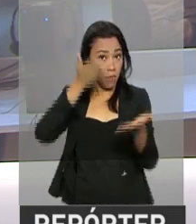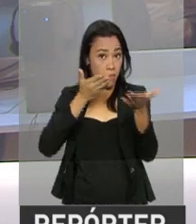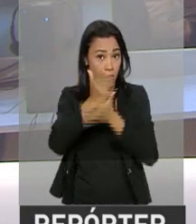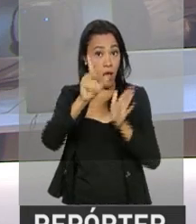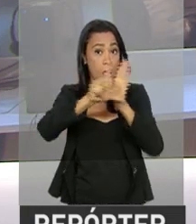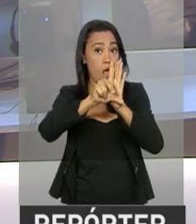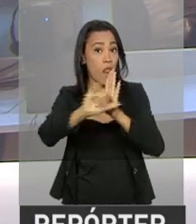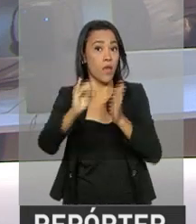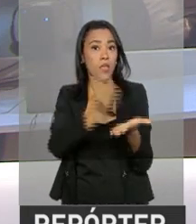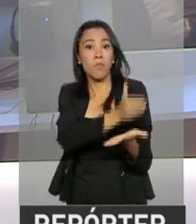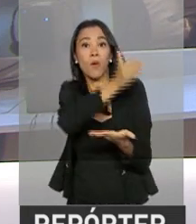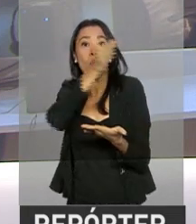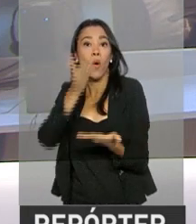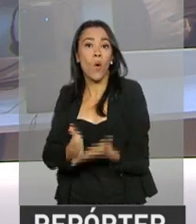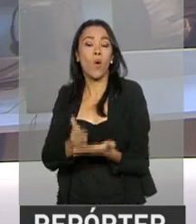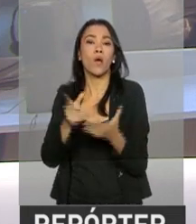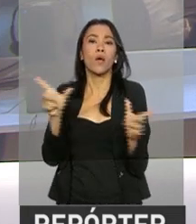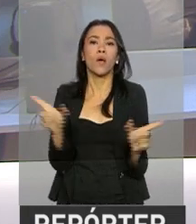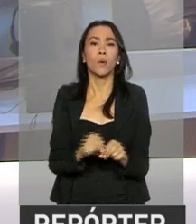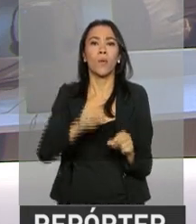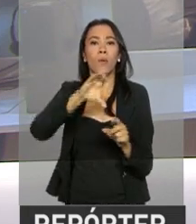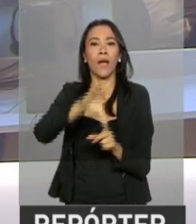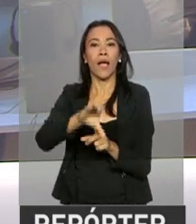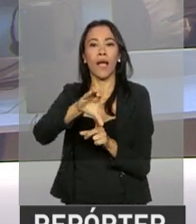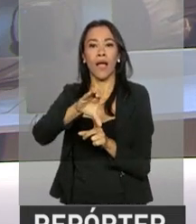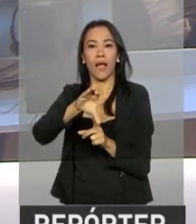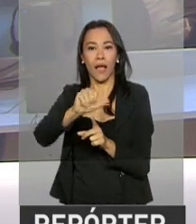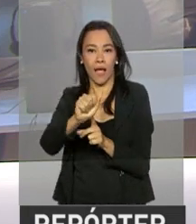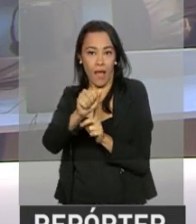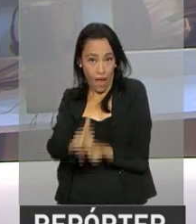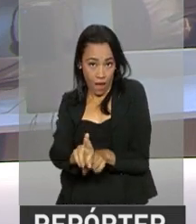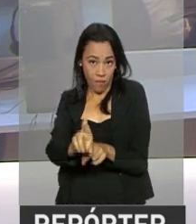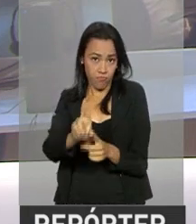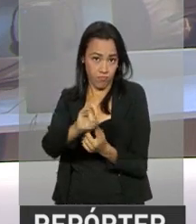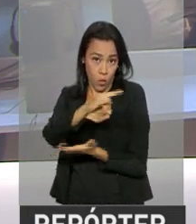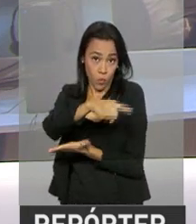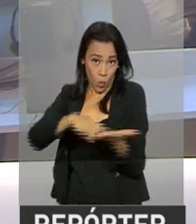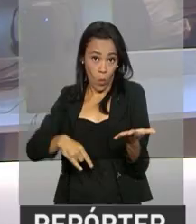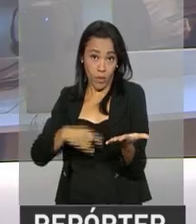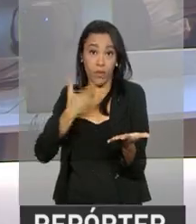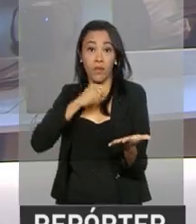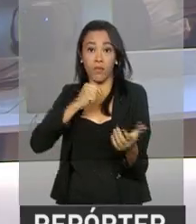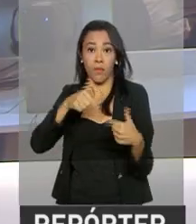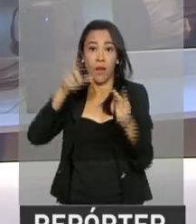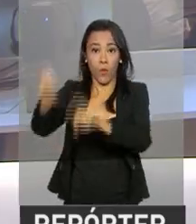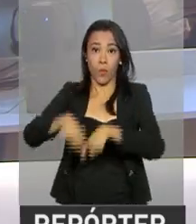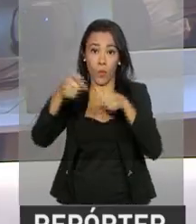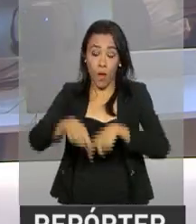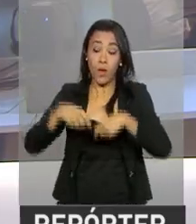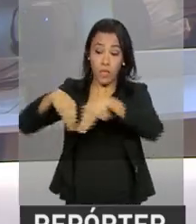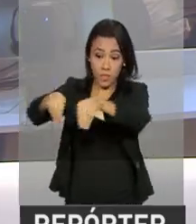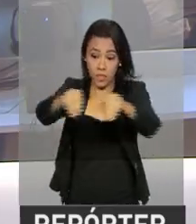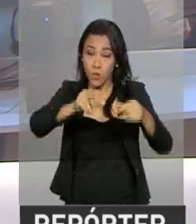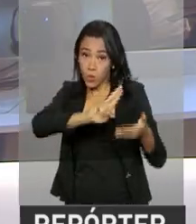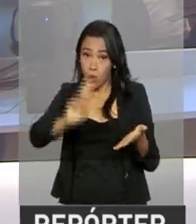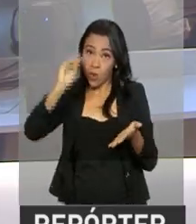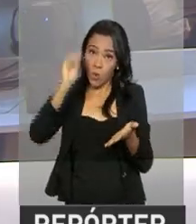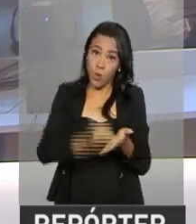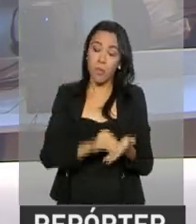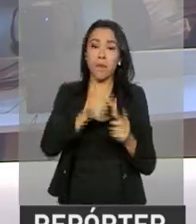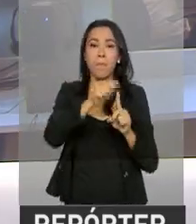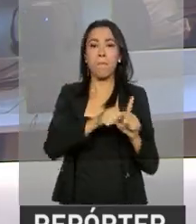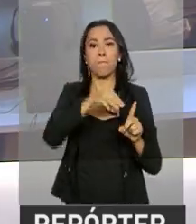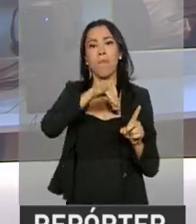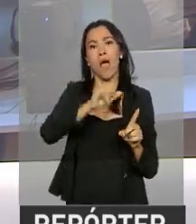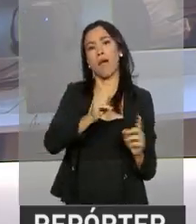prorroga o registro no cadastro Rural ambiental o Car o prazo para os produtores inscreverem as propriedades passou de Maio para Dezembro